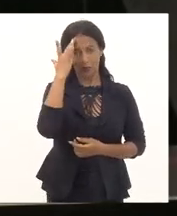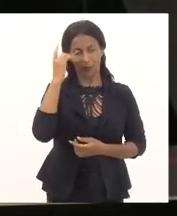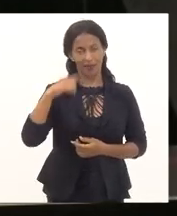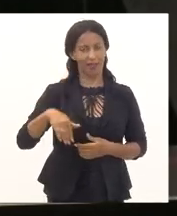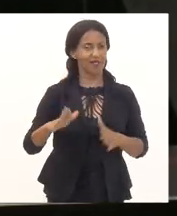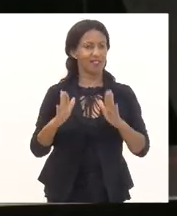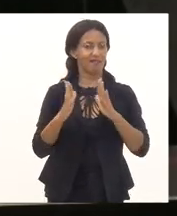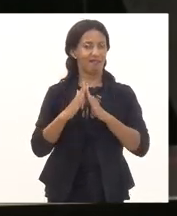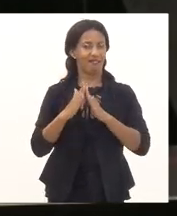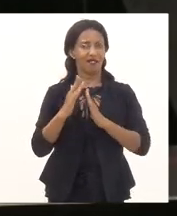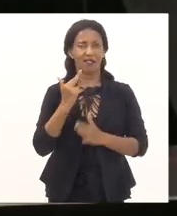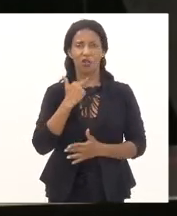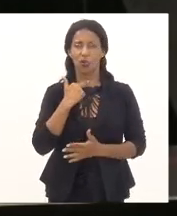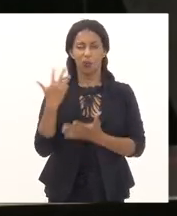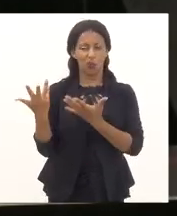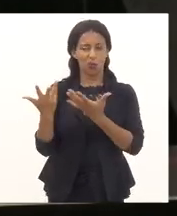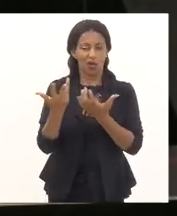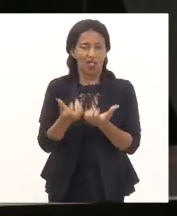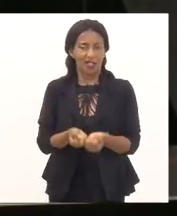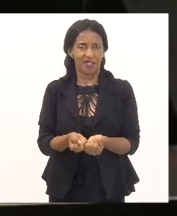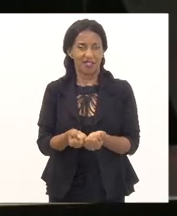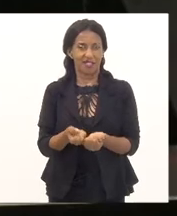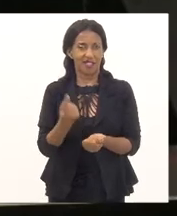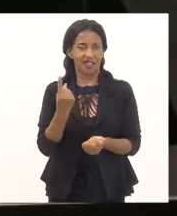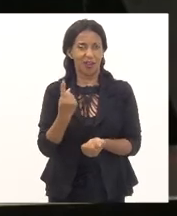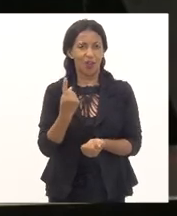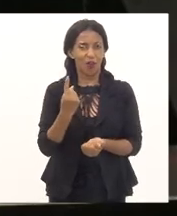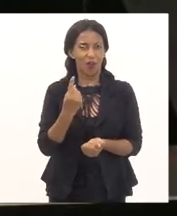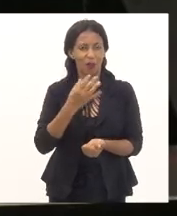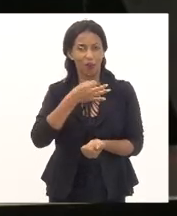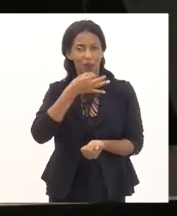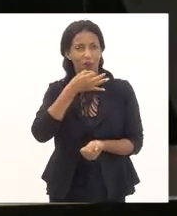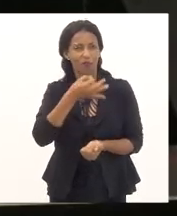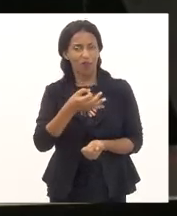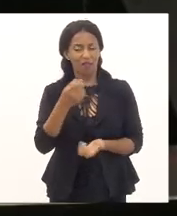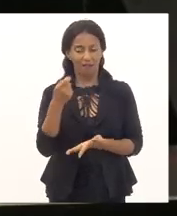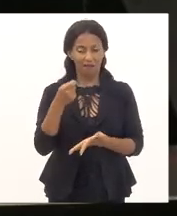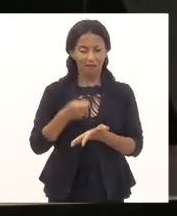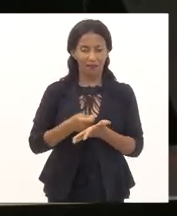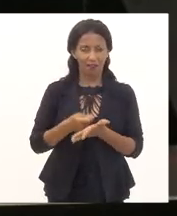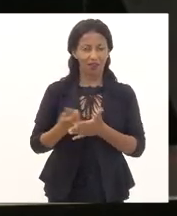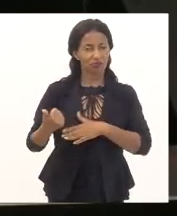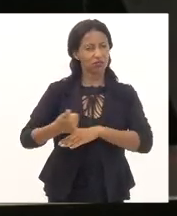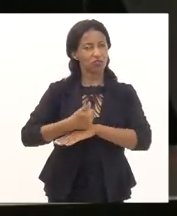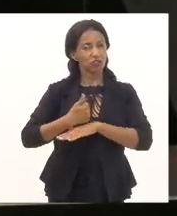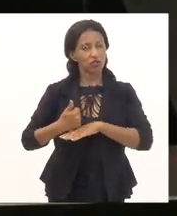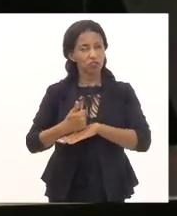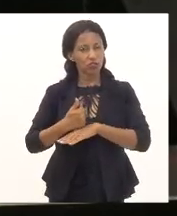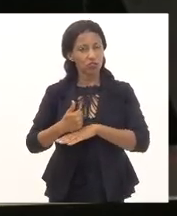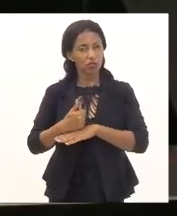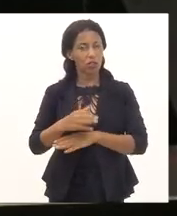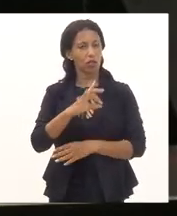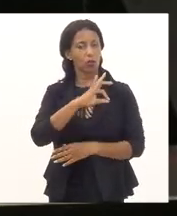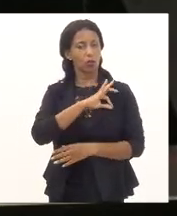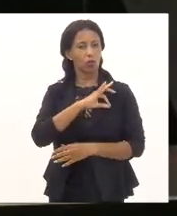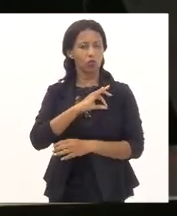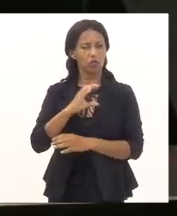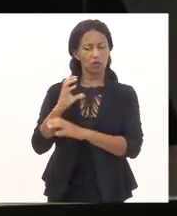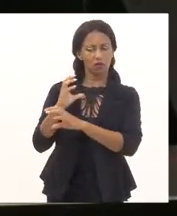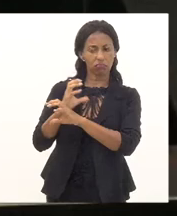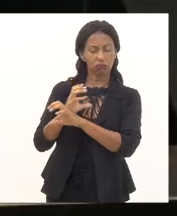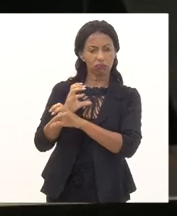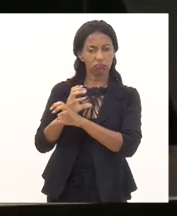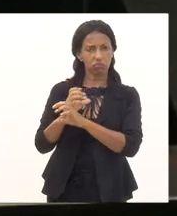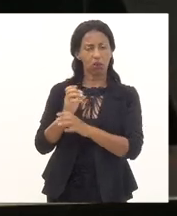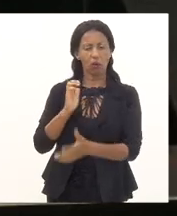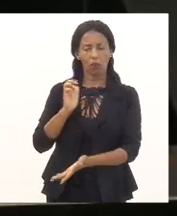que não pudesse acolher uma decisão que é garantir a dignidade do policial civil com